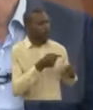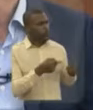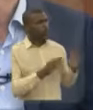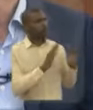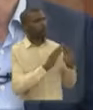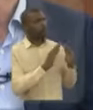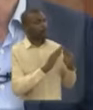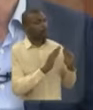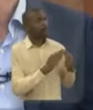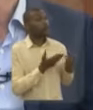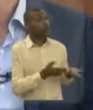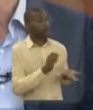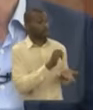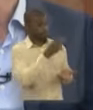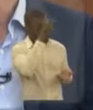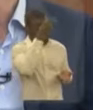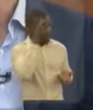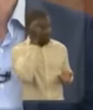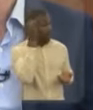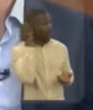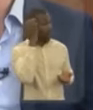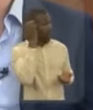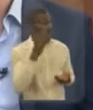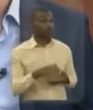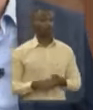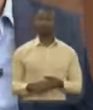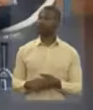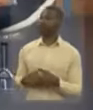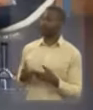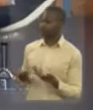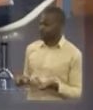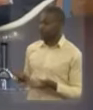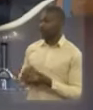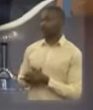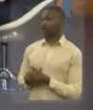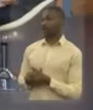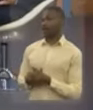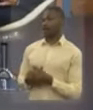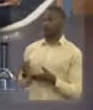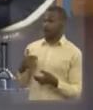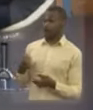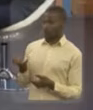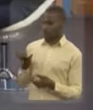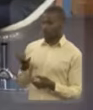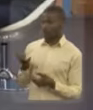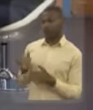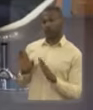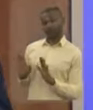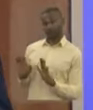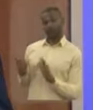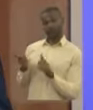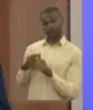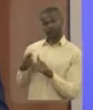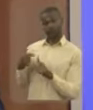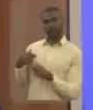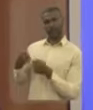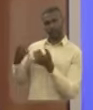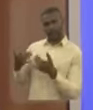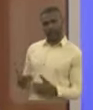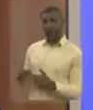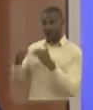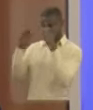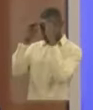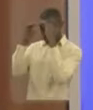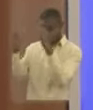Habitacional se você for prefeito de Santo André Paulo eh primeiro antes de mais nada a repetir né respeite